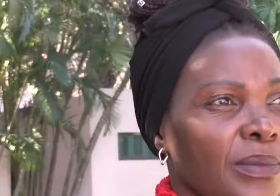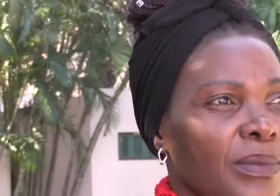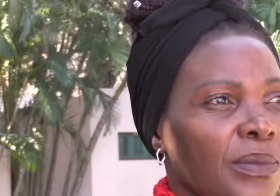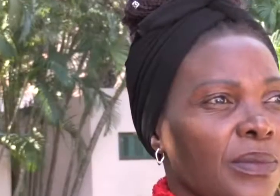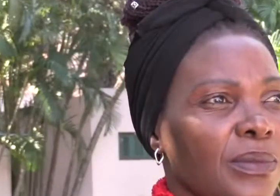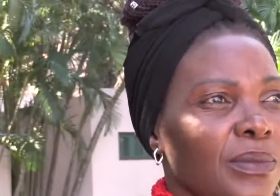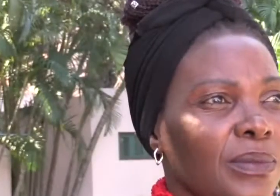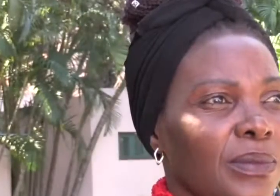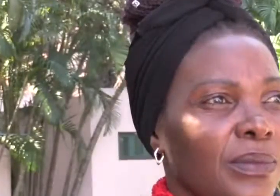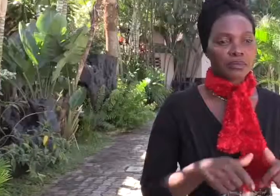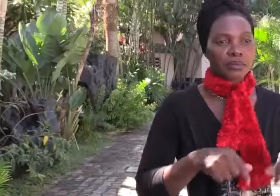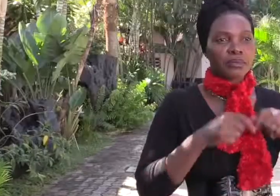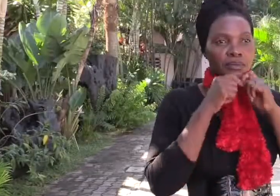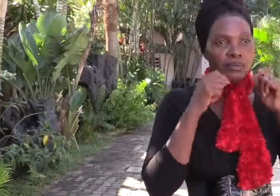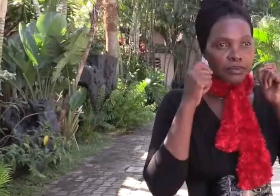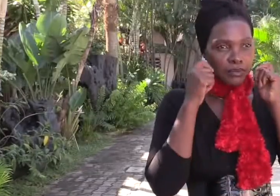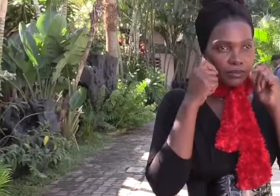com deficiência.